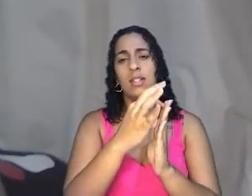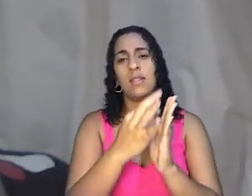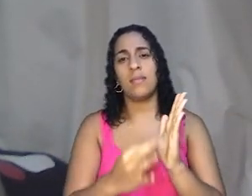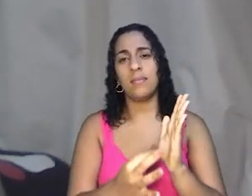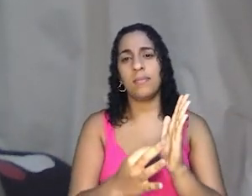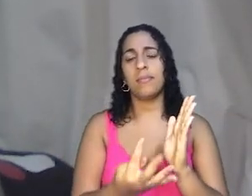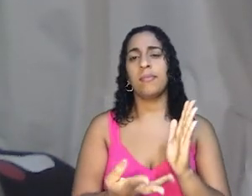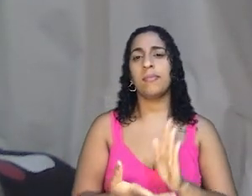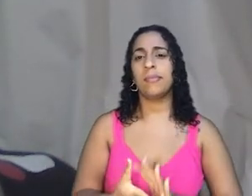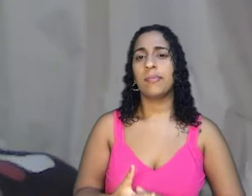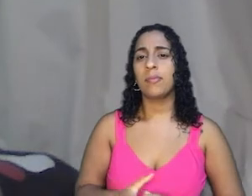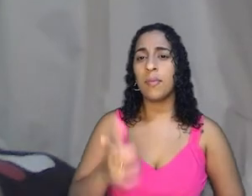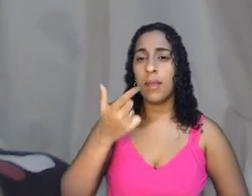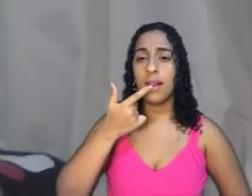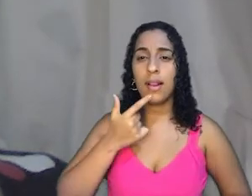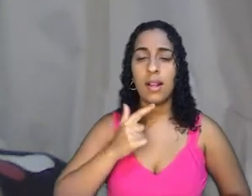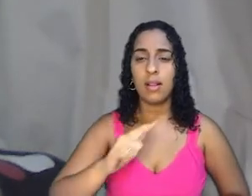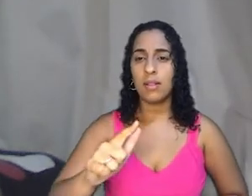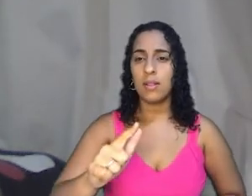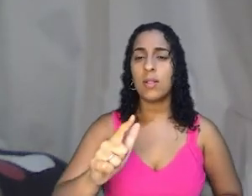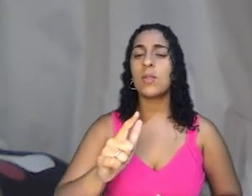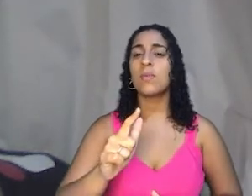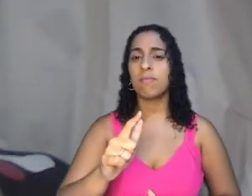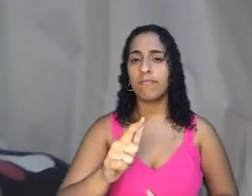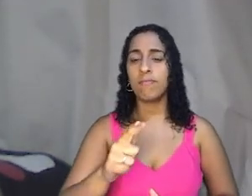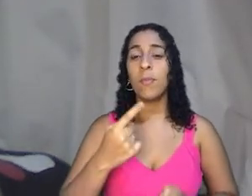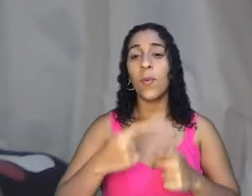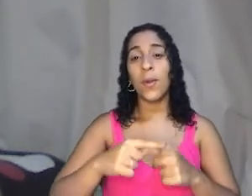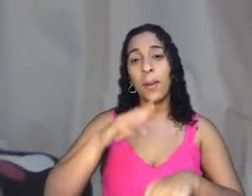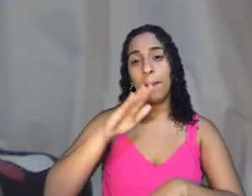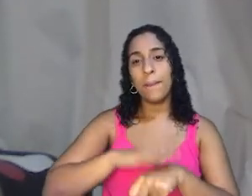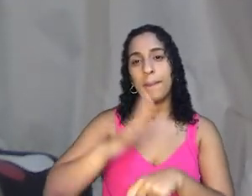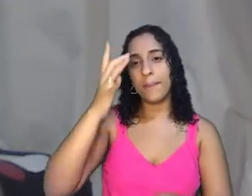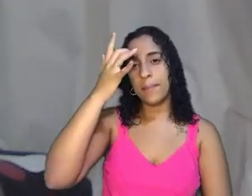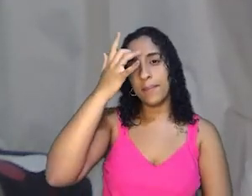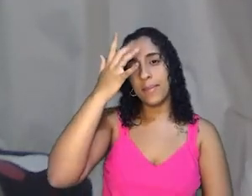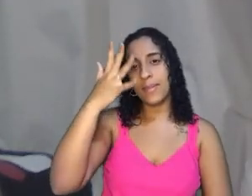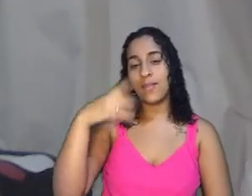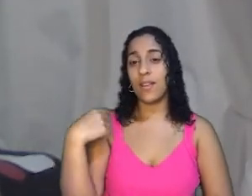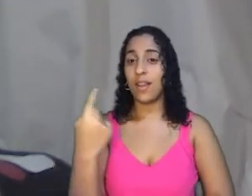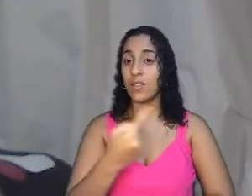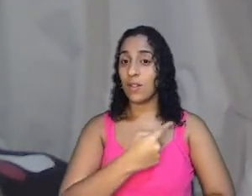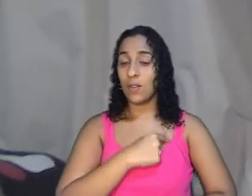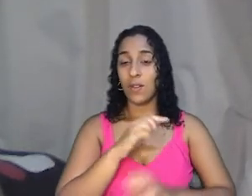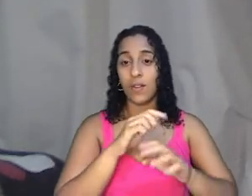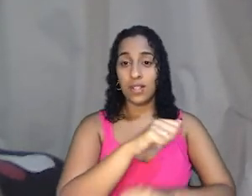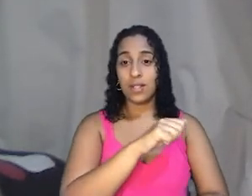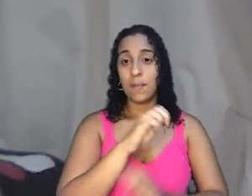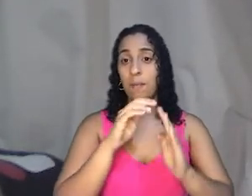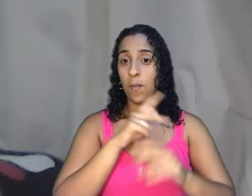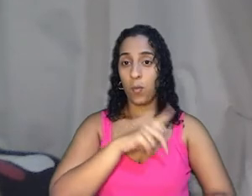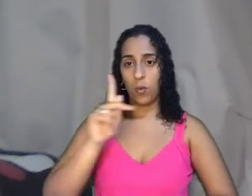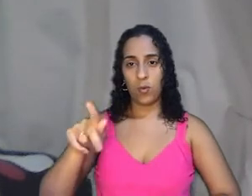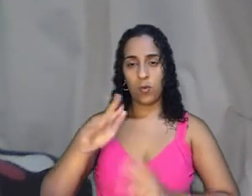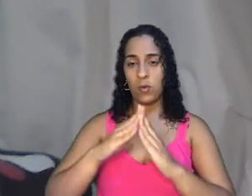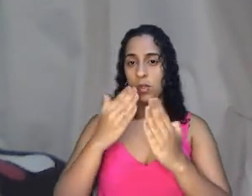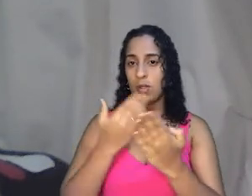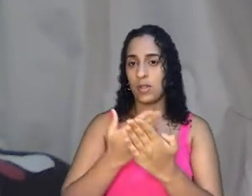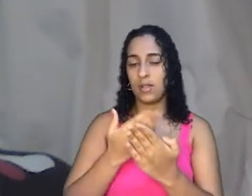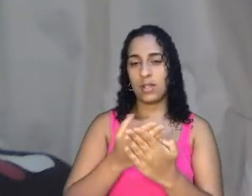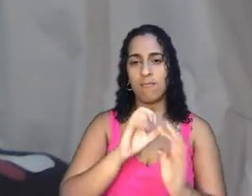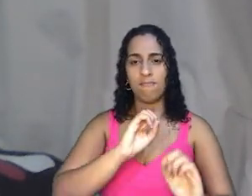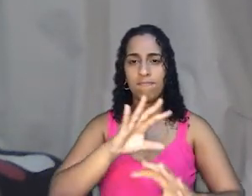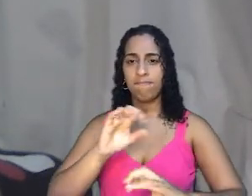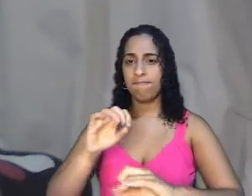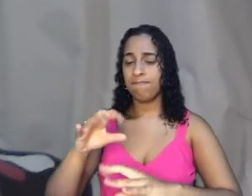é nessa linguagem como tá porque é mais fácil para gente que tá em sala de aula pela velocidade que